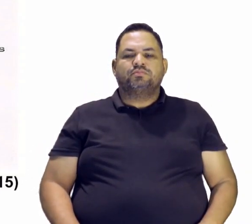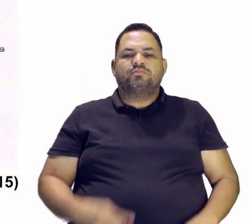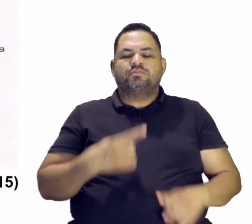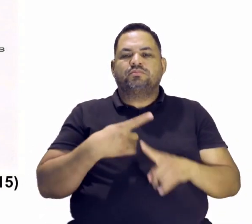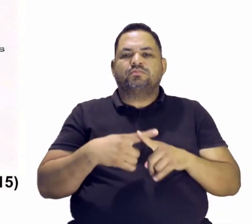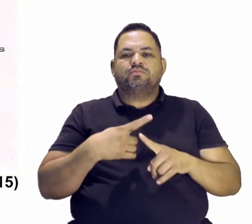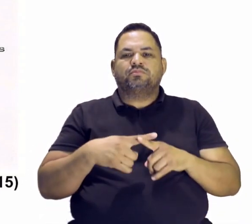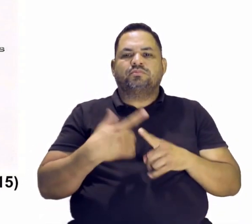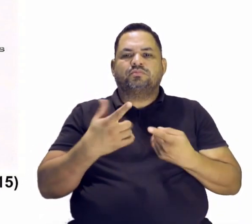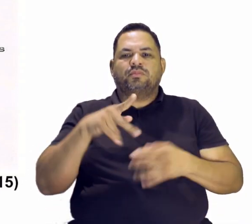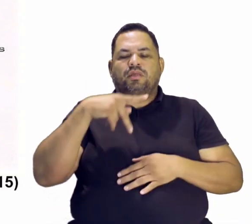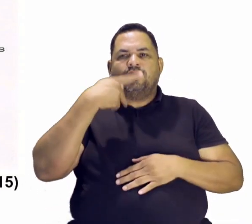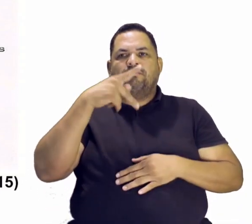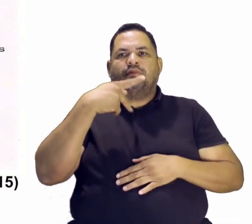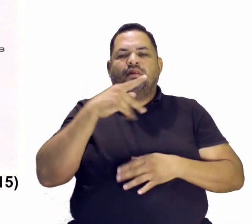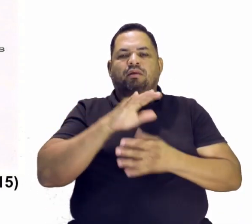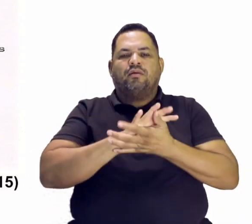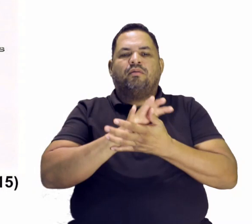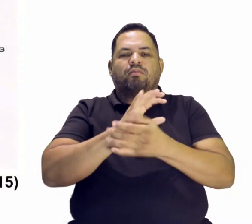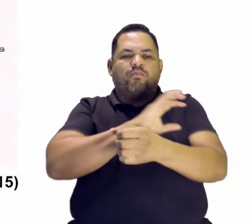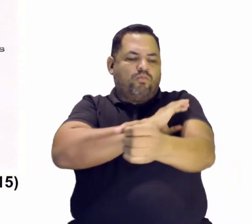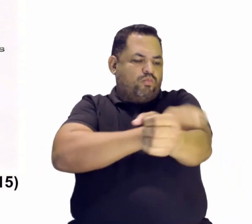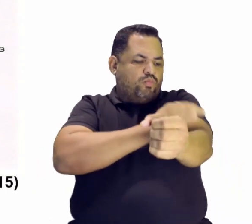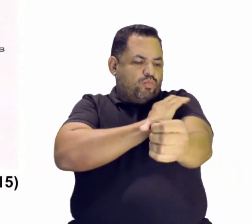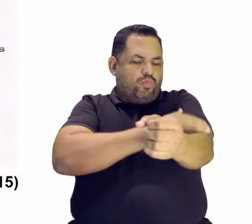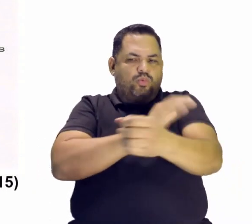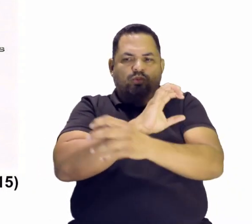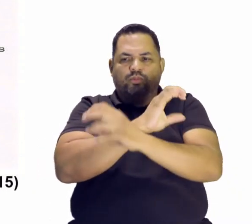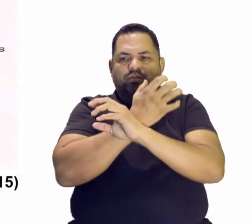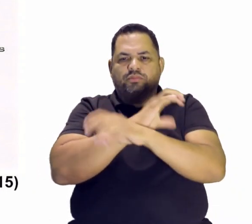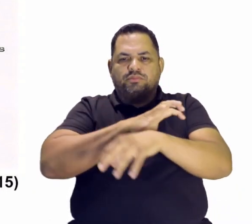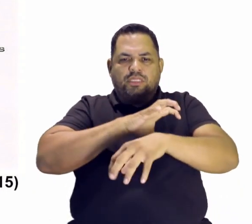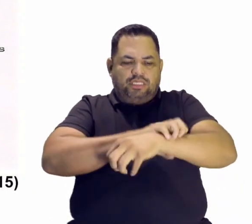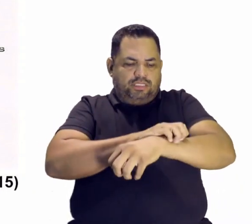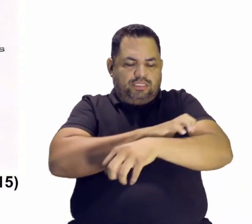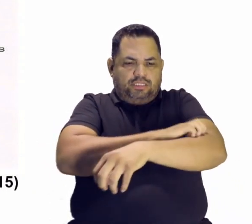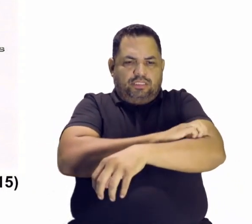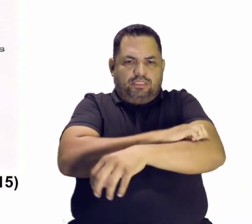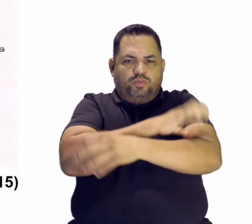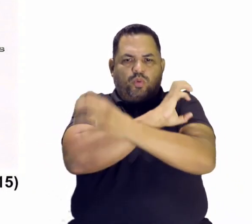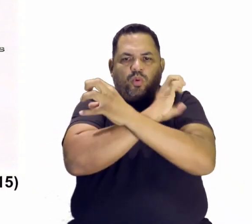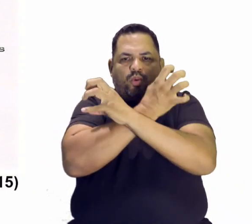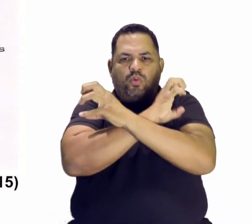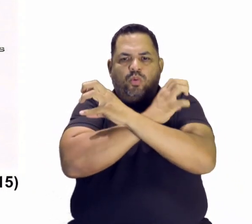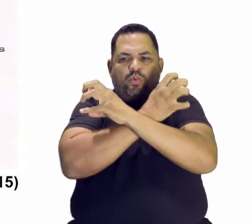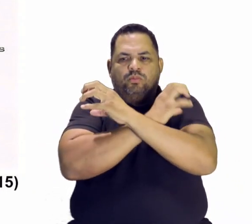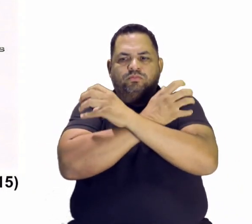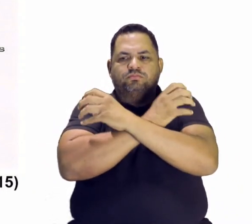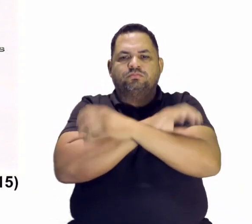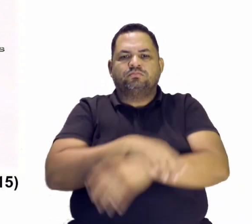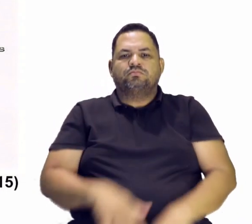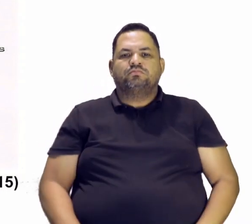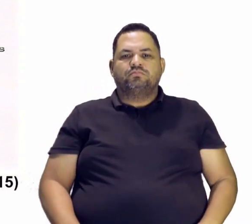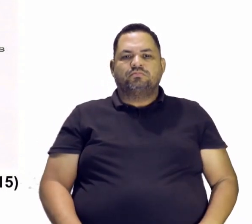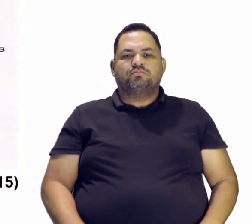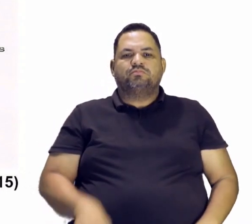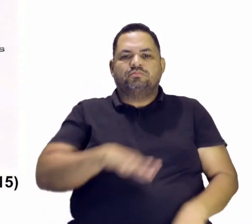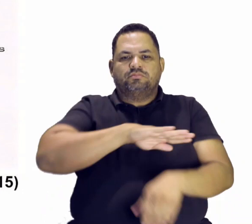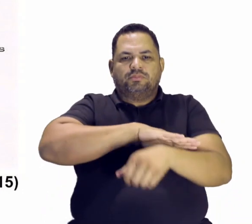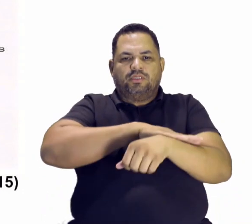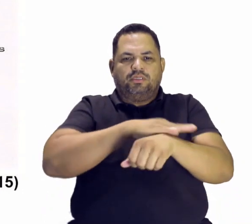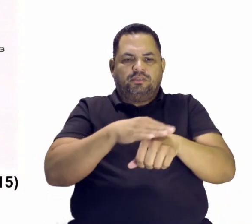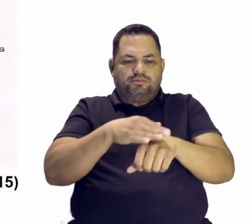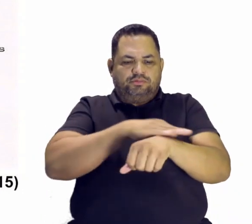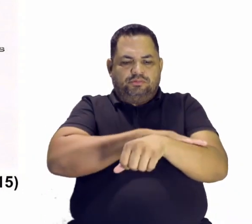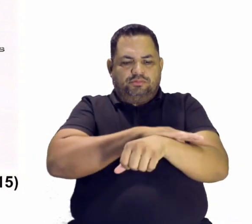prof, que você fala músculo esquelético? Porque ele está preso aí a um osso. Então, nós temos aqui uma camada de músculo, né?